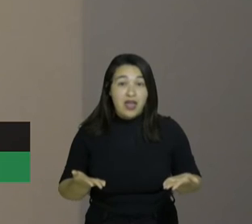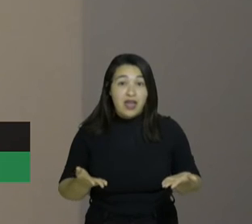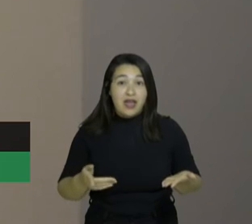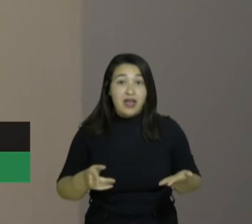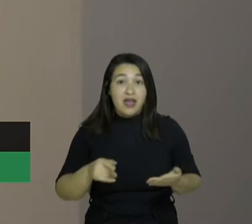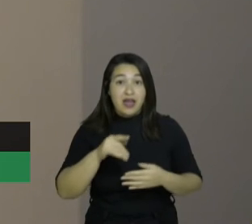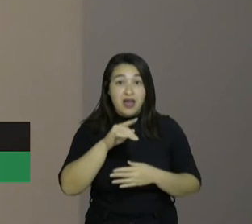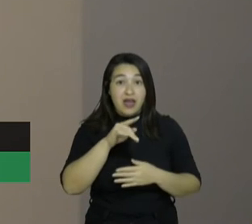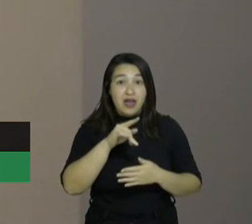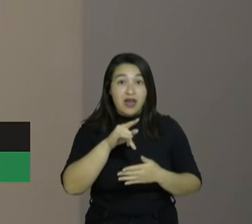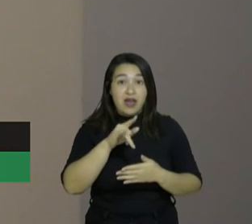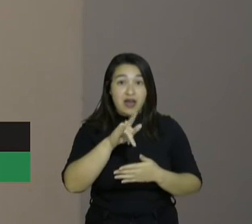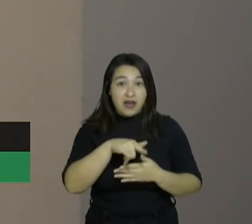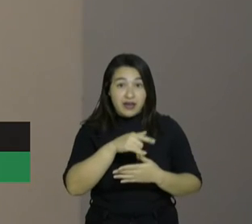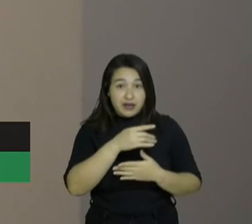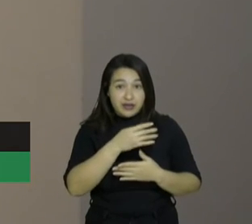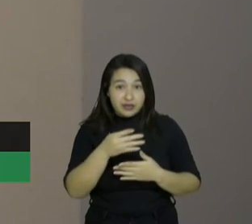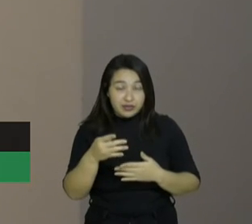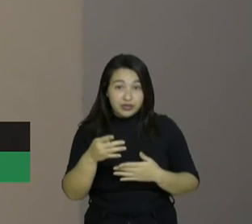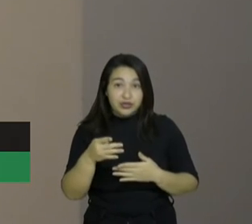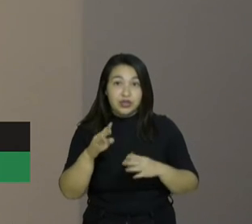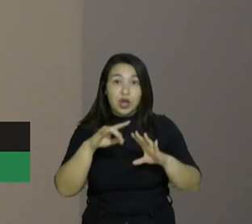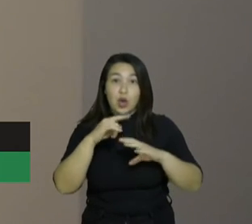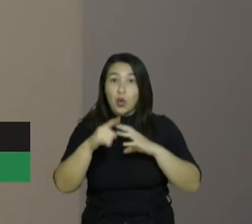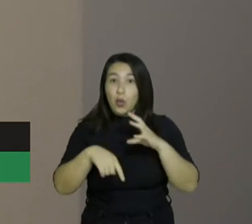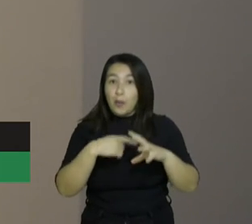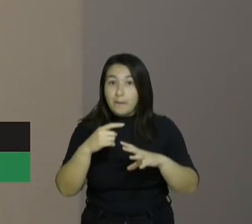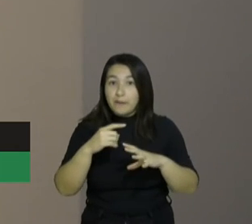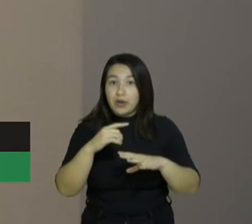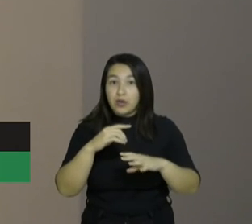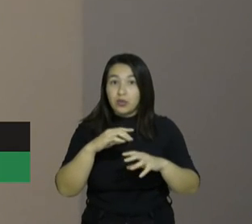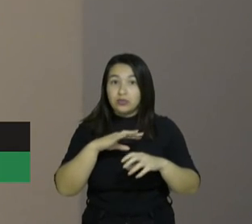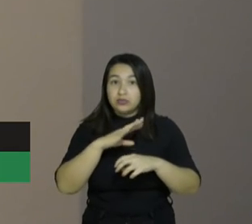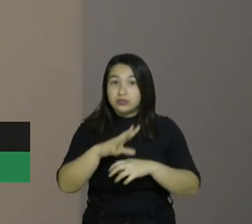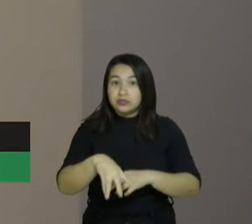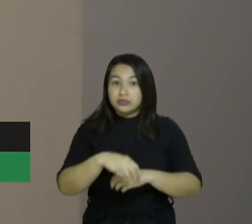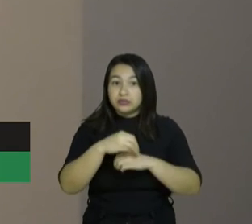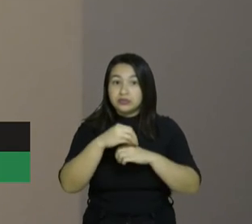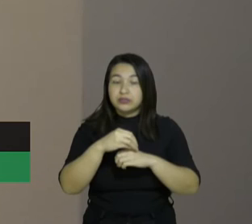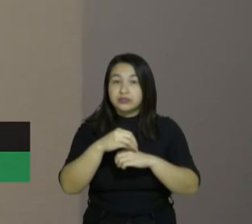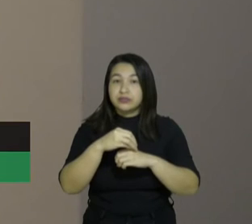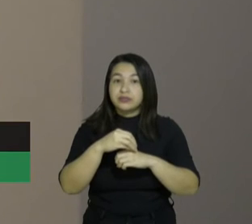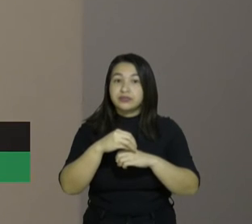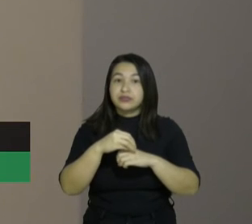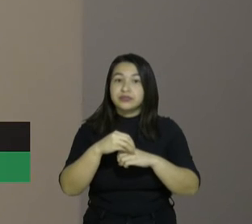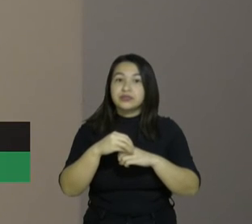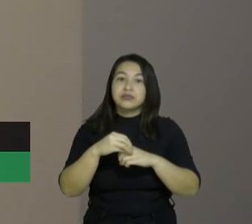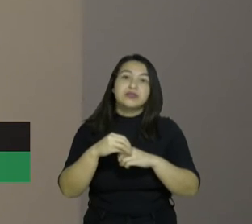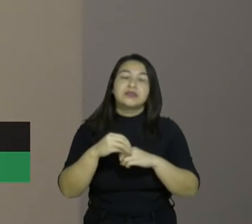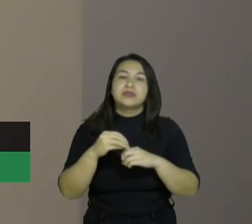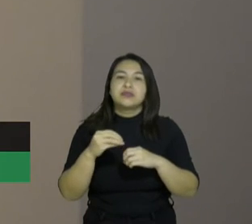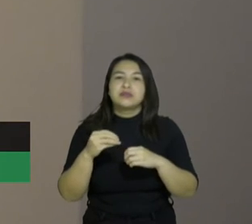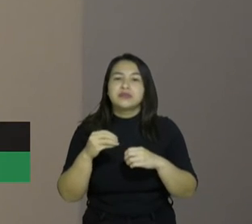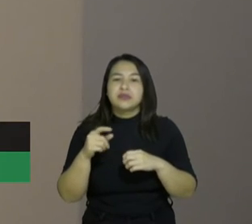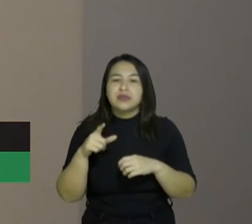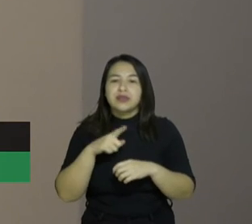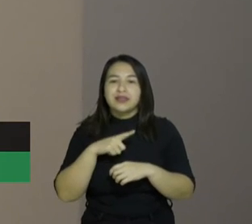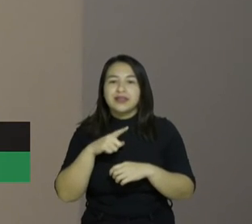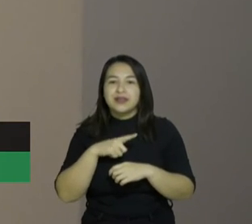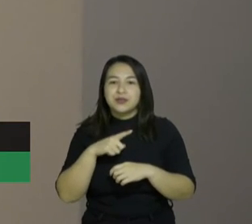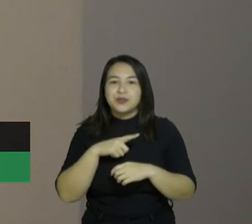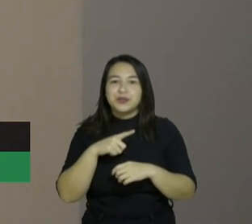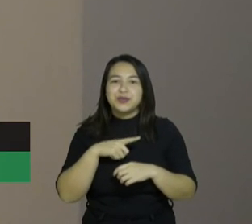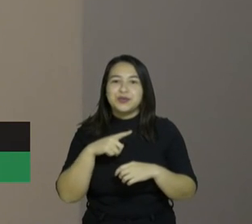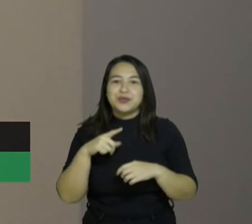Global da sustentabilidade está numa encruzilhada crítica o relógio está correndo para contermos as